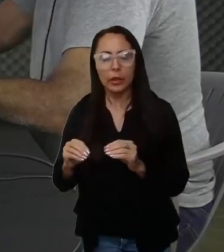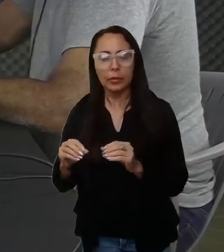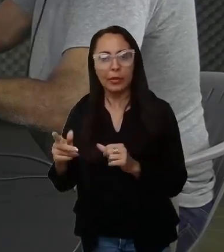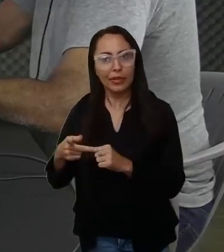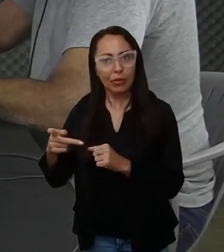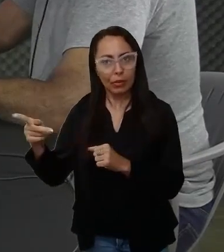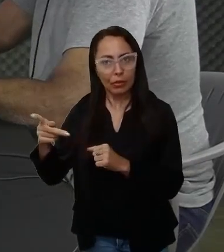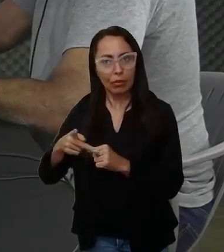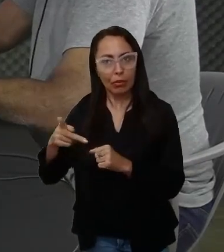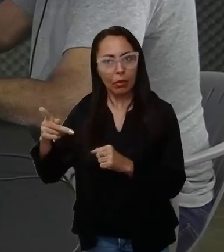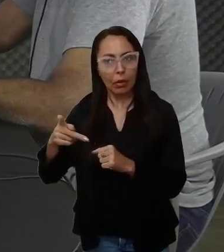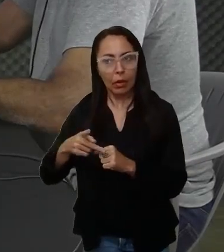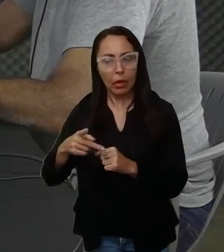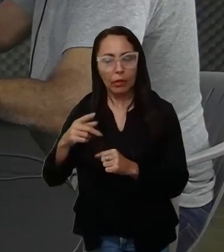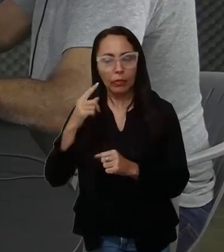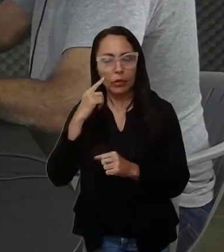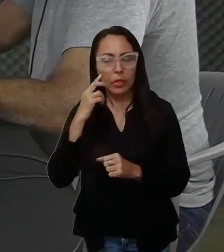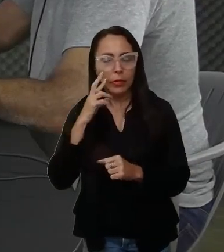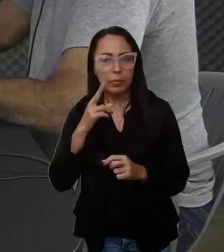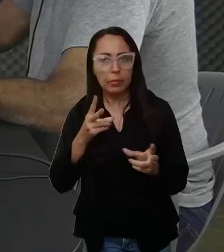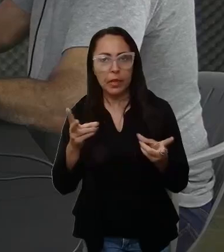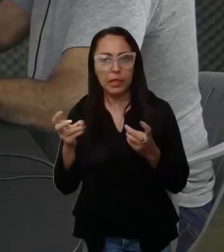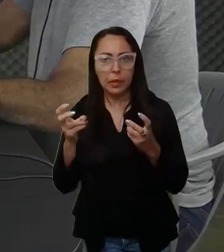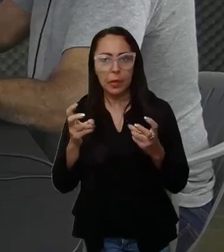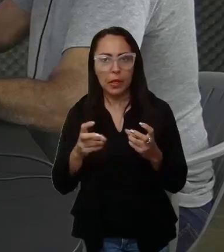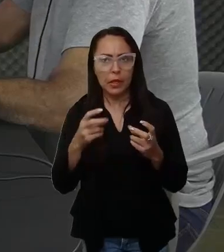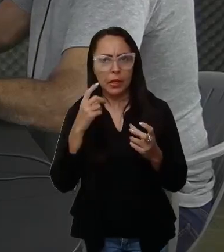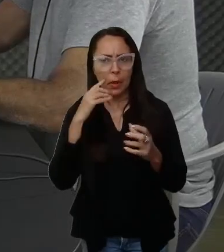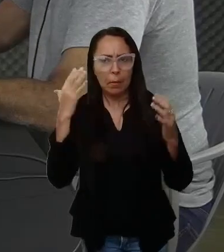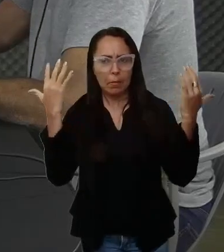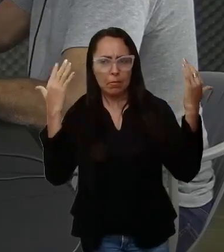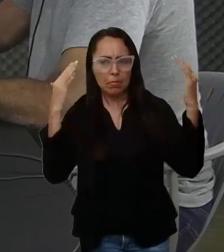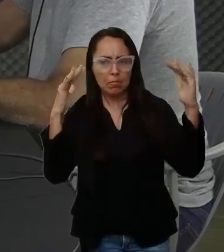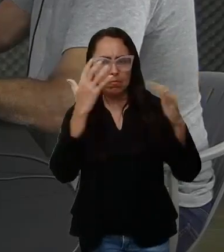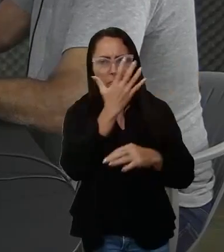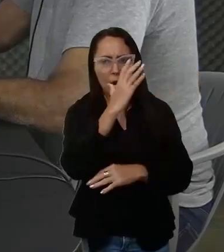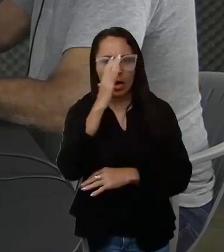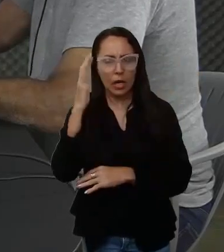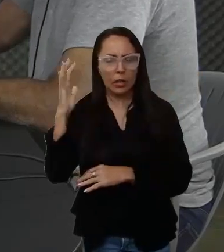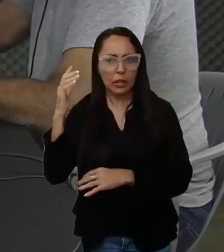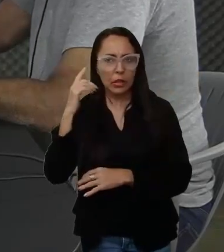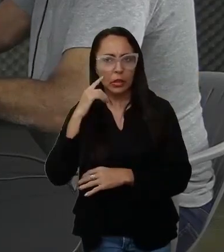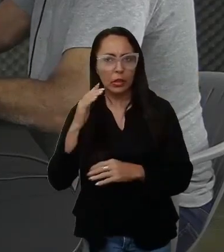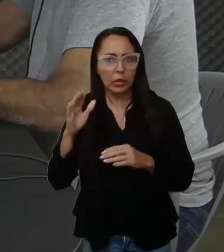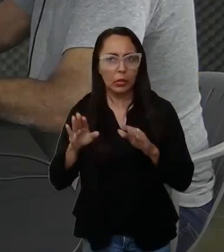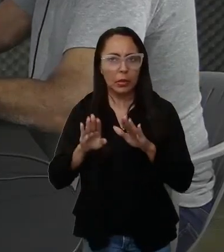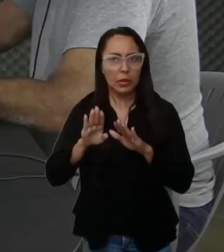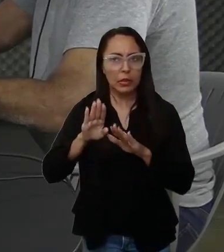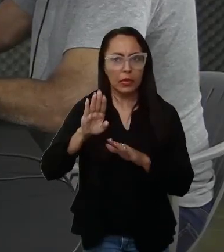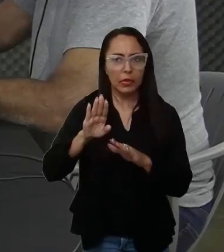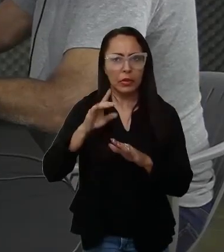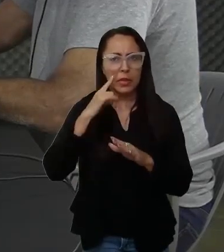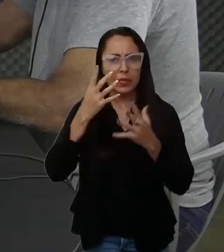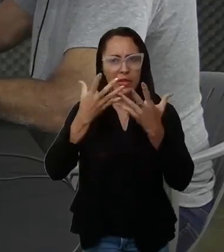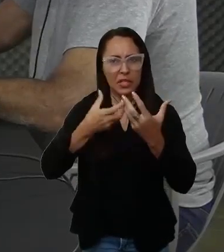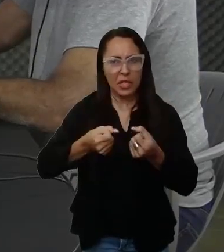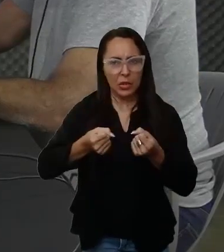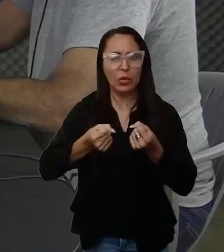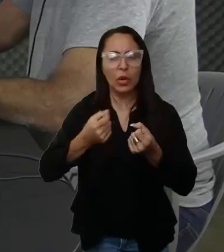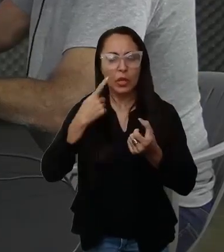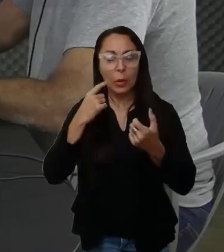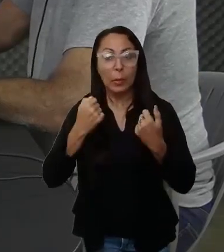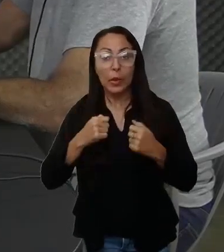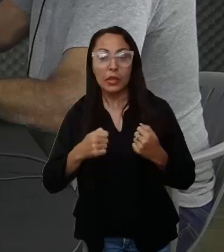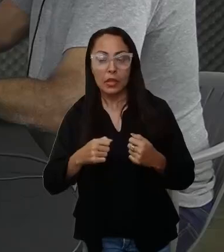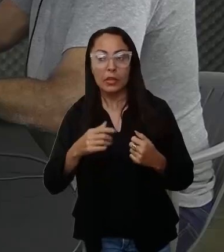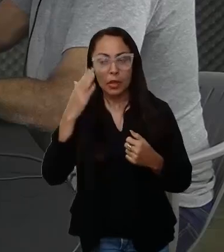teve, você vai ver que existe a zona da mata, subiu a Borborema, começou a ficar mais seco. Isso. Então a gente precisa saber